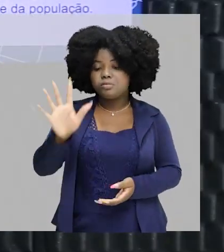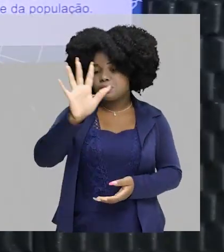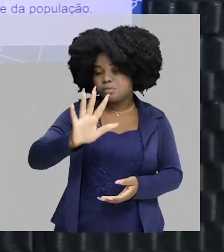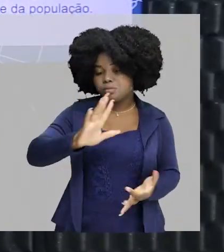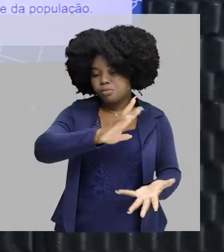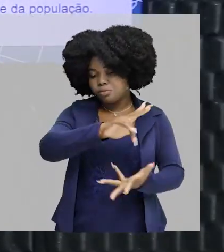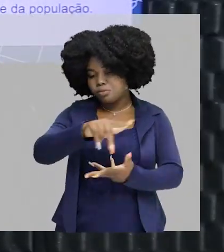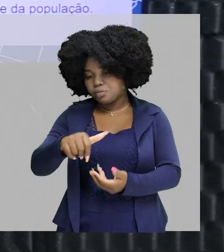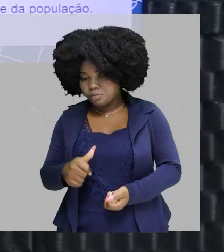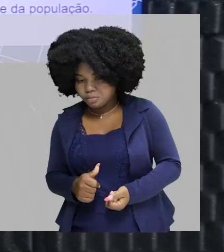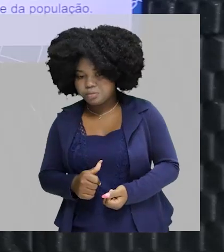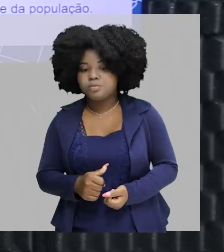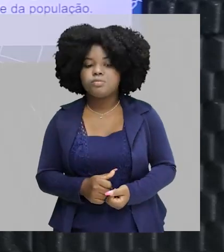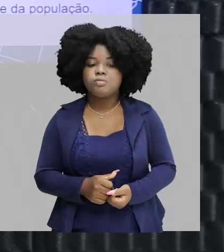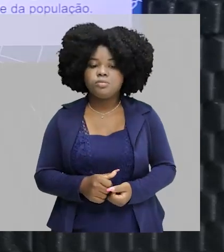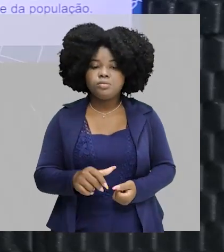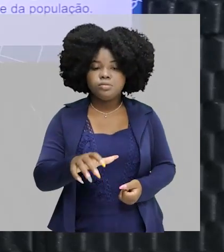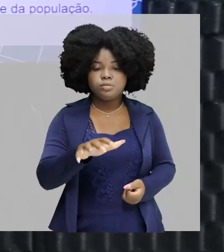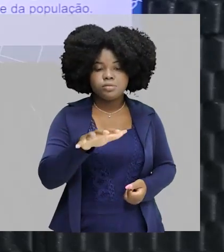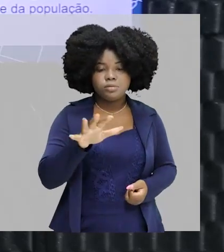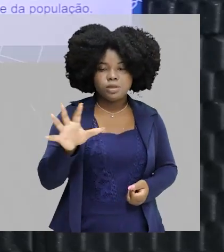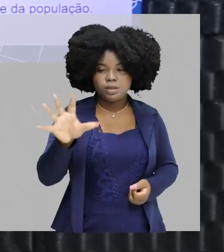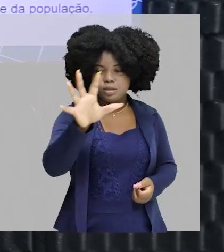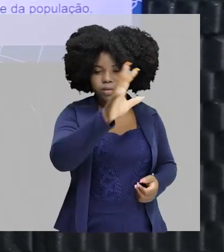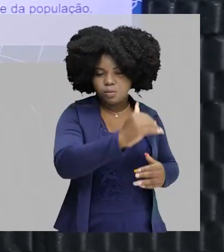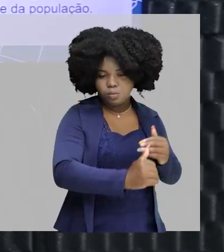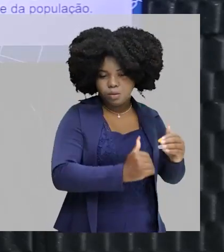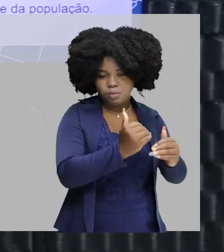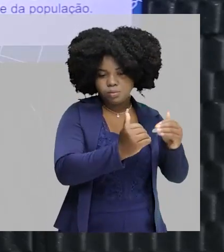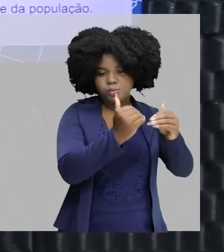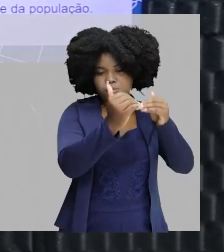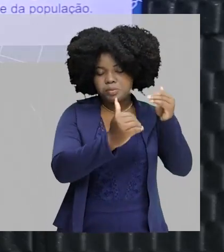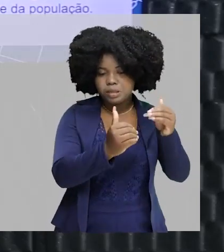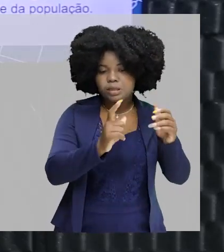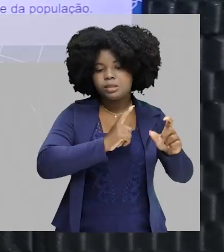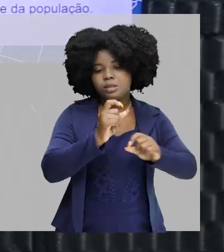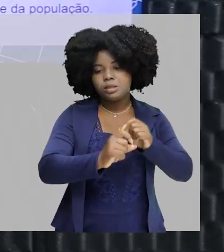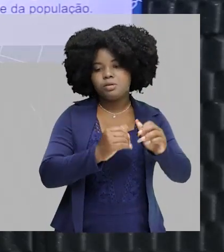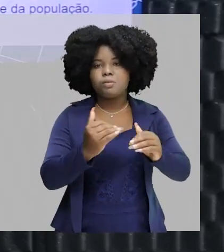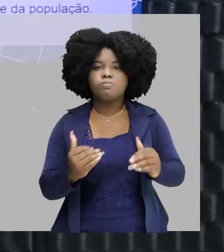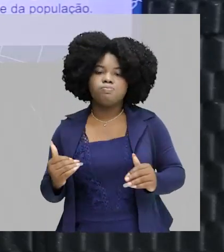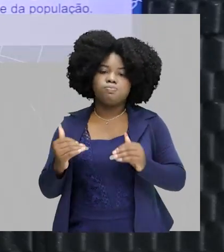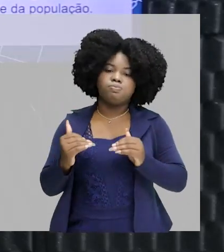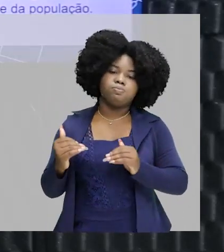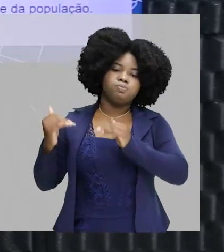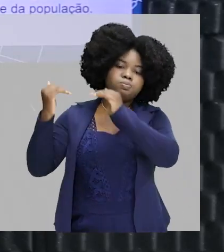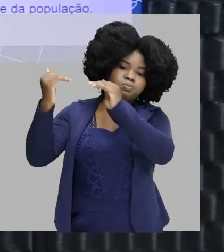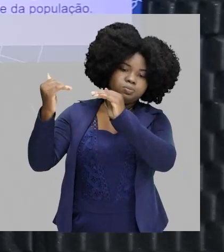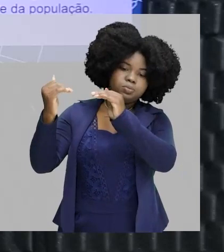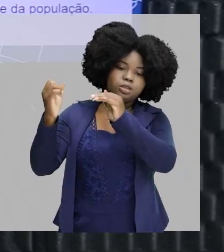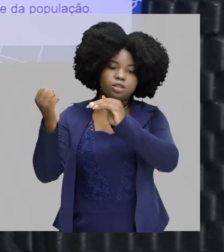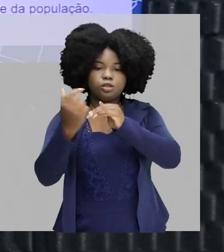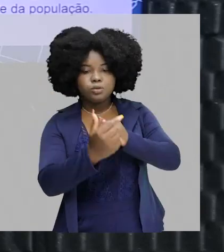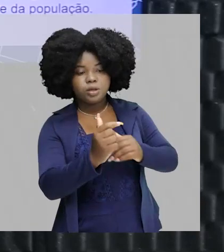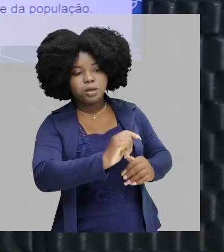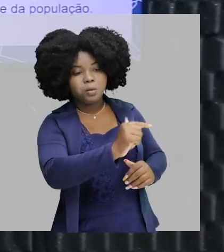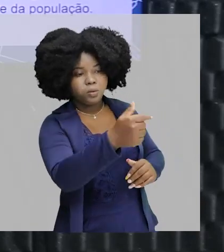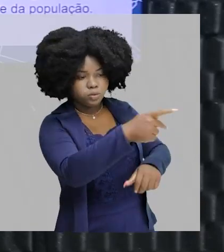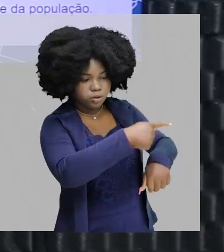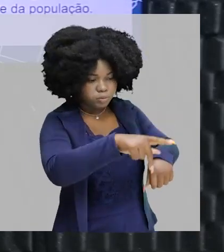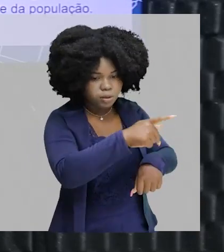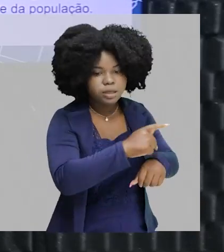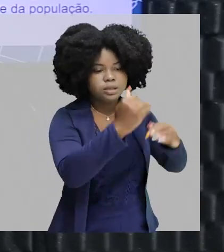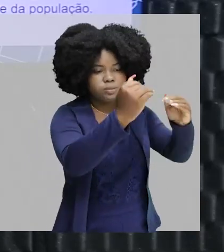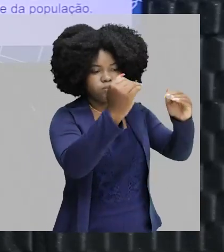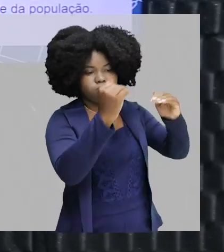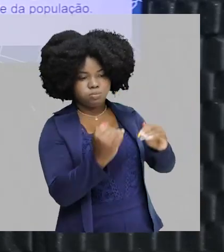claro que quando nós vamos olhar as regiões desenvolvidas, elas vão estar em um nível acima das regiões emergentes e subdesenvolvidas. Ainda estão,